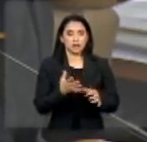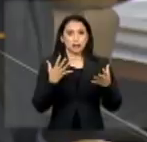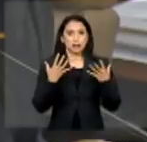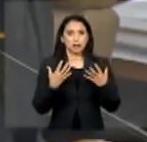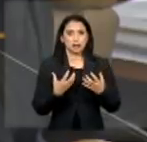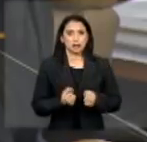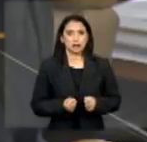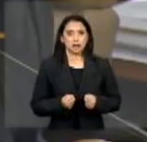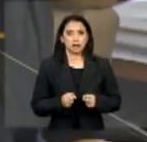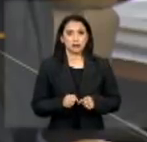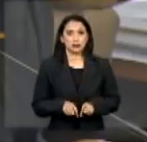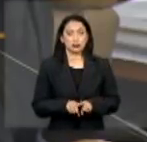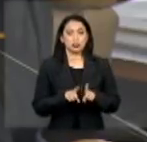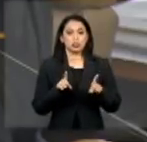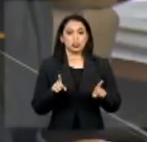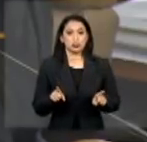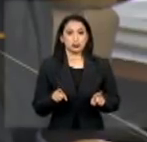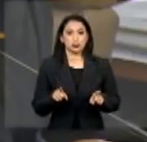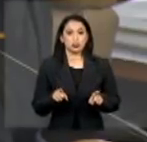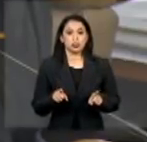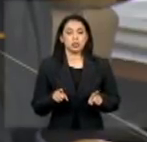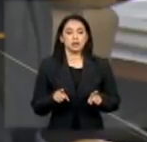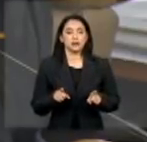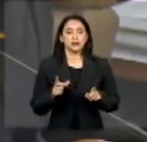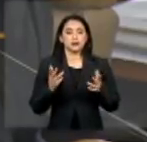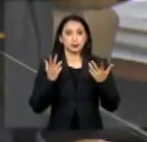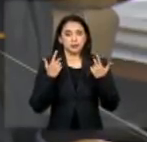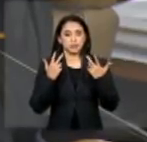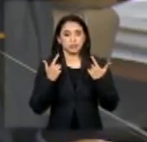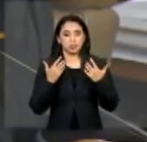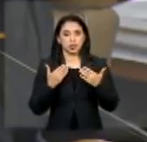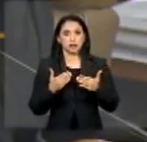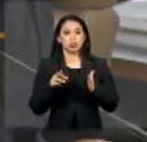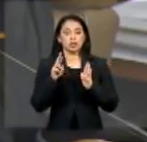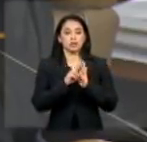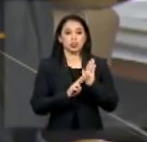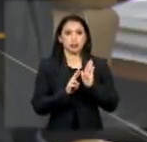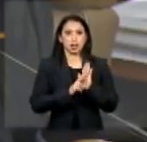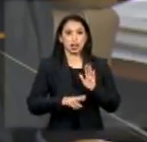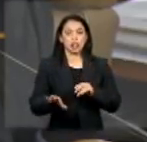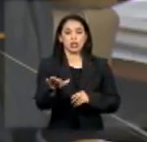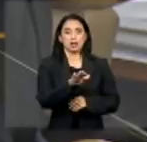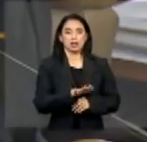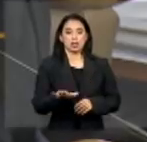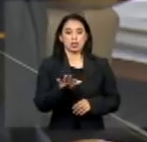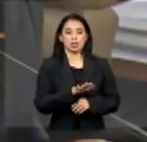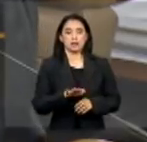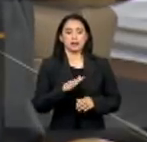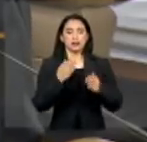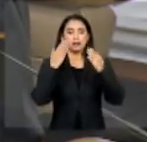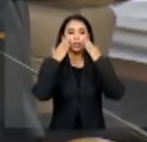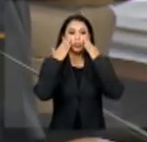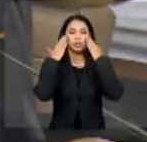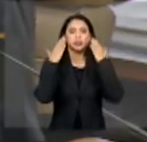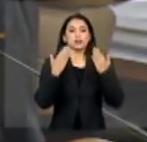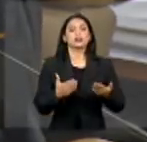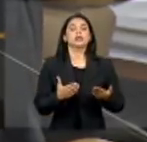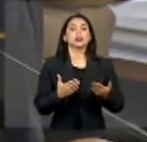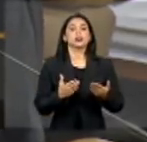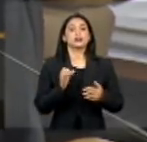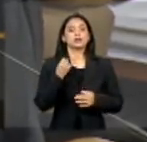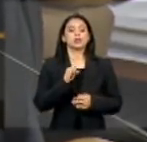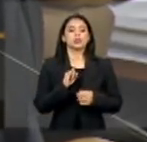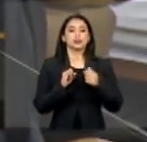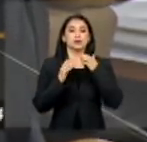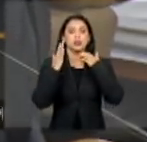portanto a oitiva da defesa naturalmente seguindo a regra geral da apresentação de alegações se forem orais